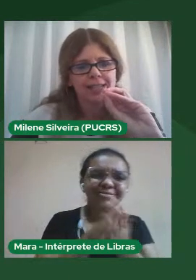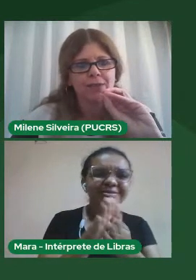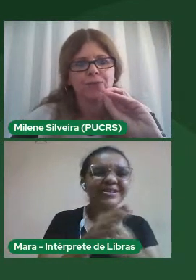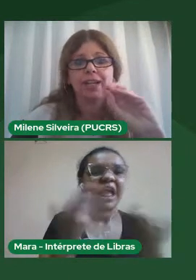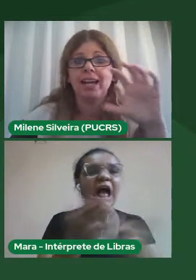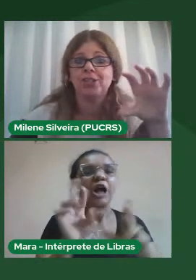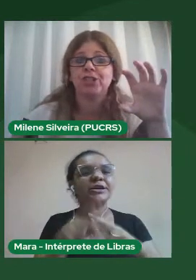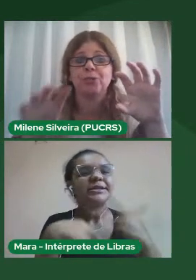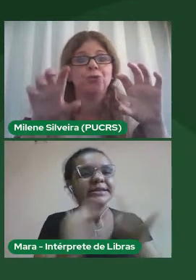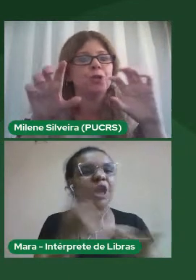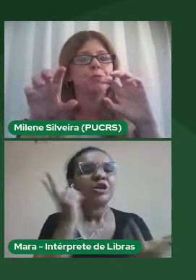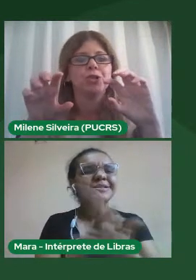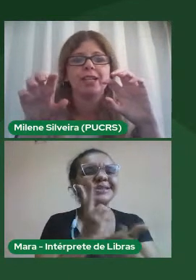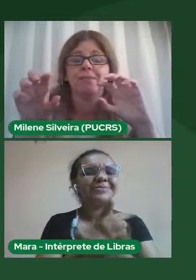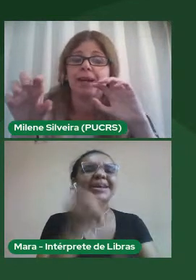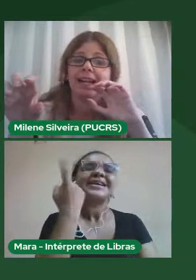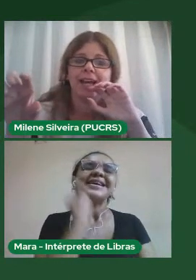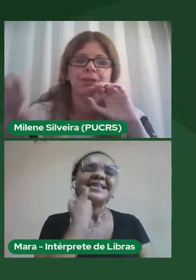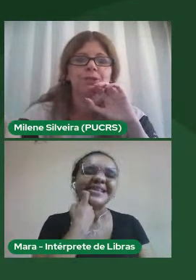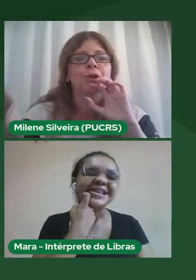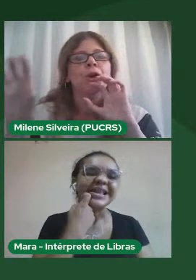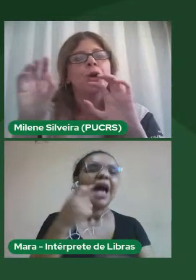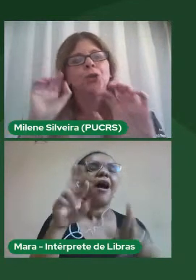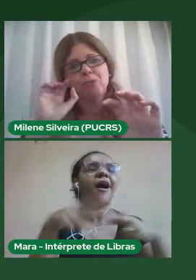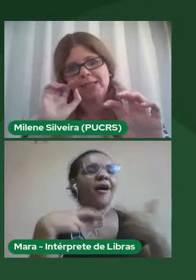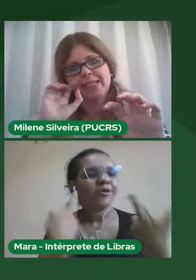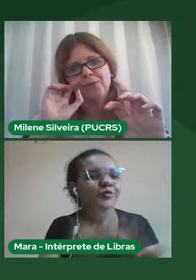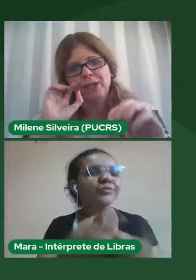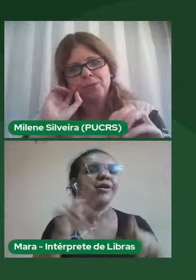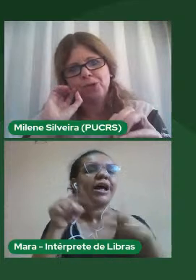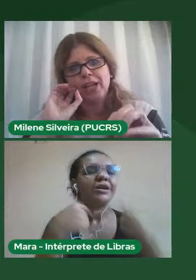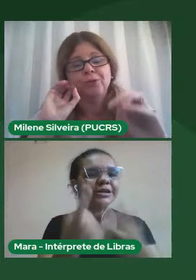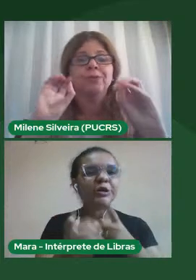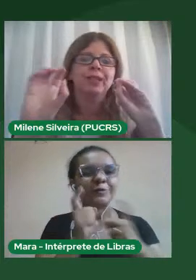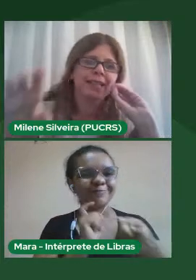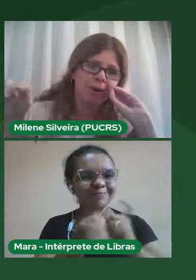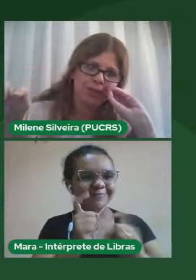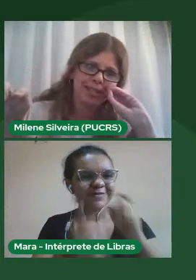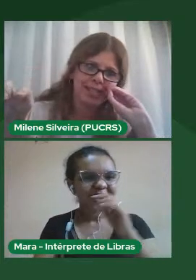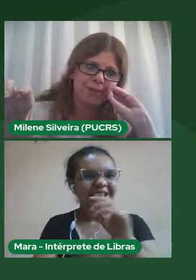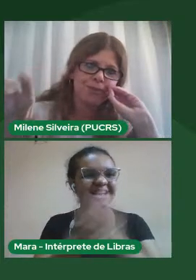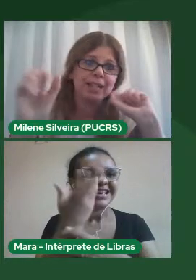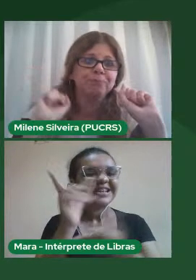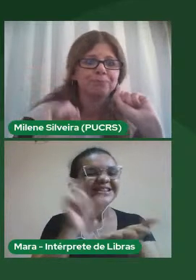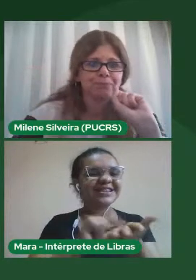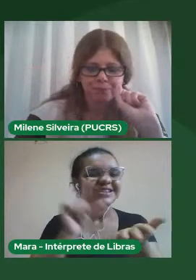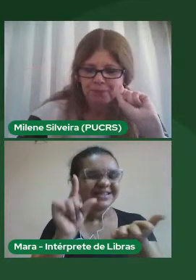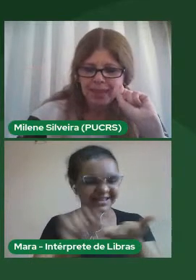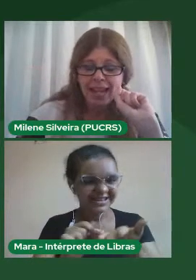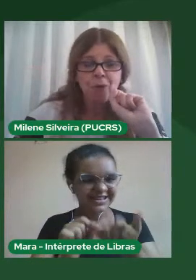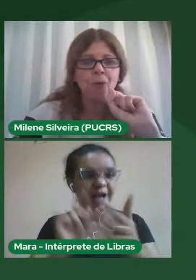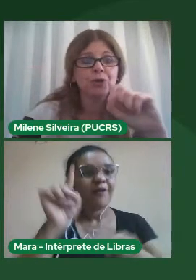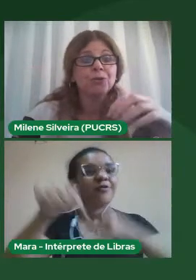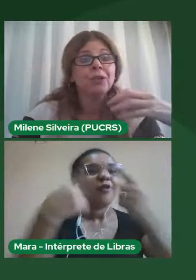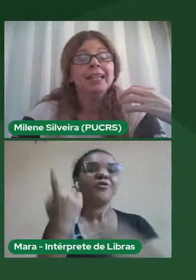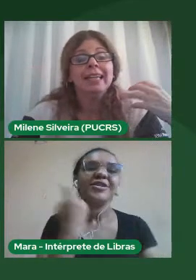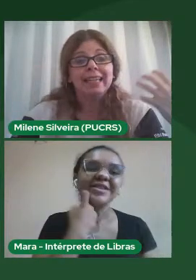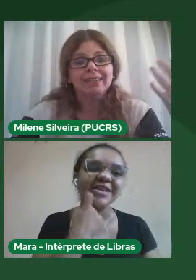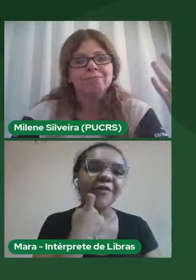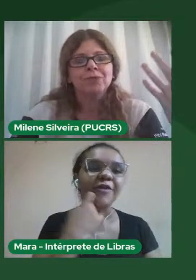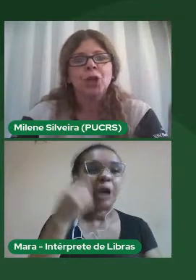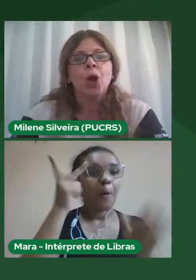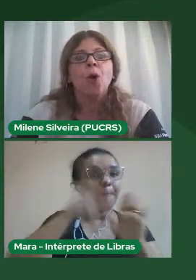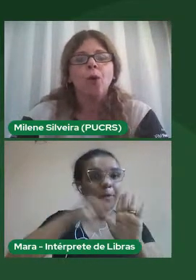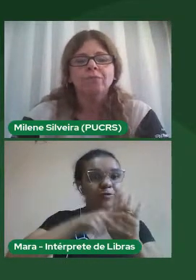toda sexta-feira. A gente está com dois projetos em paralelo, então, numa sexta-feira é um projeto, na outra sexta-feira é o outro.